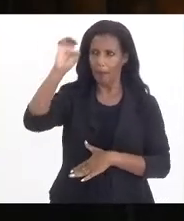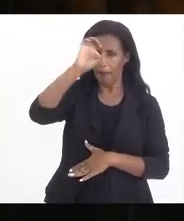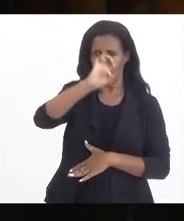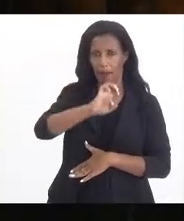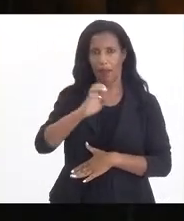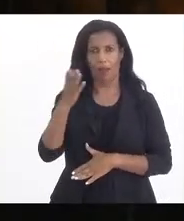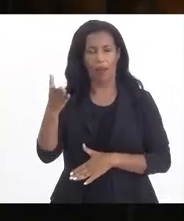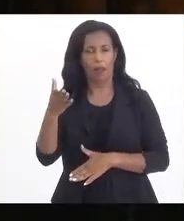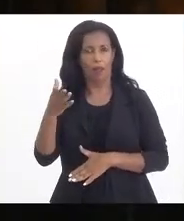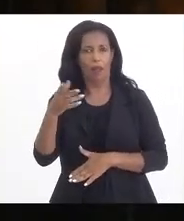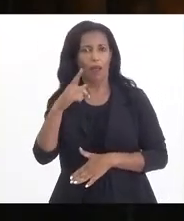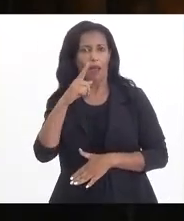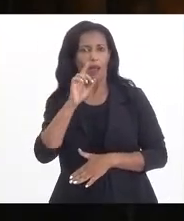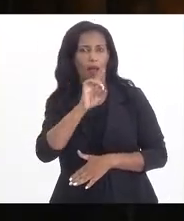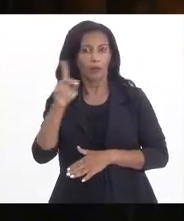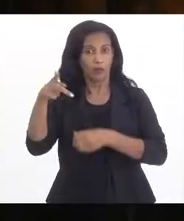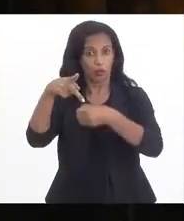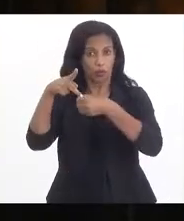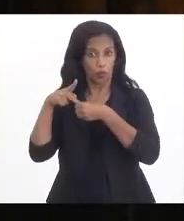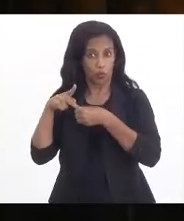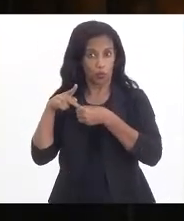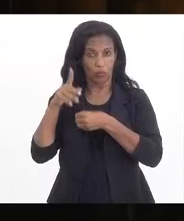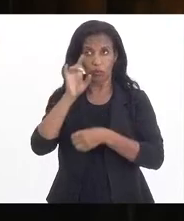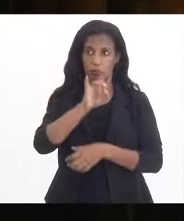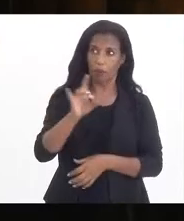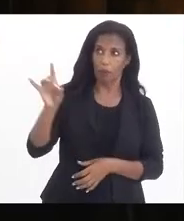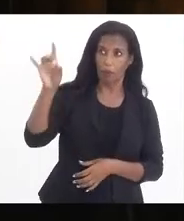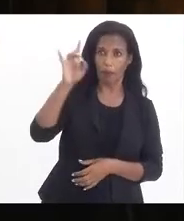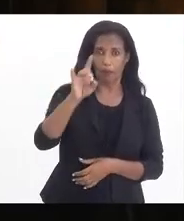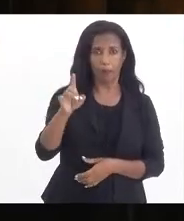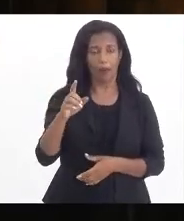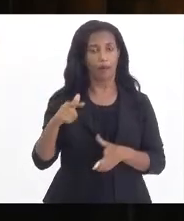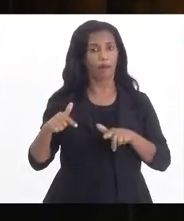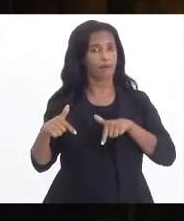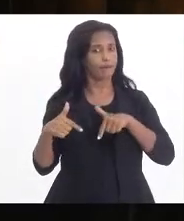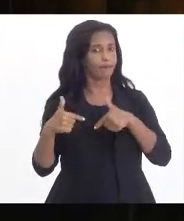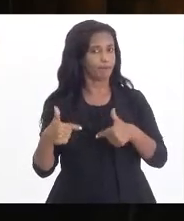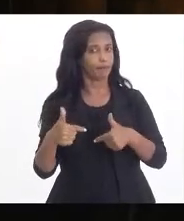através das suas procuradorias, vão